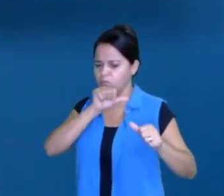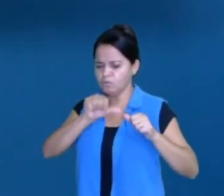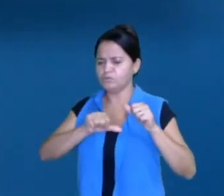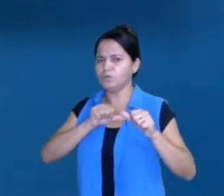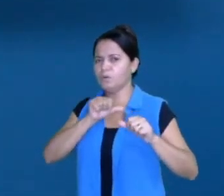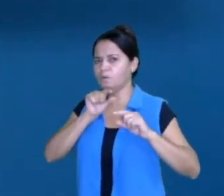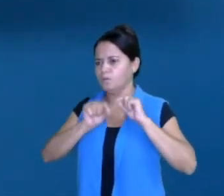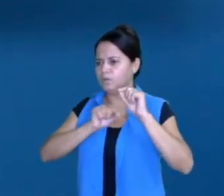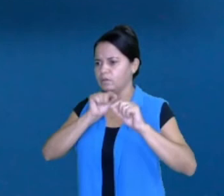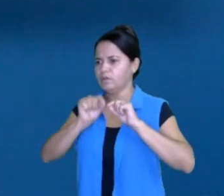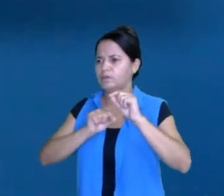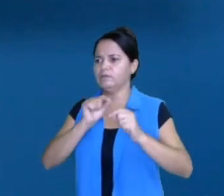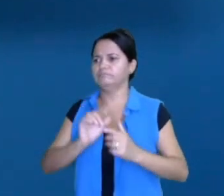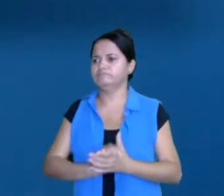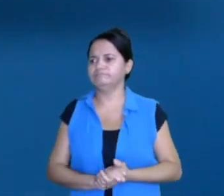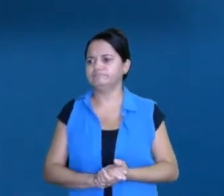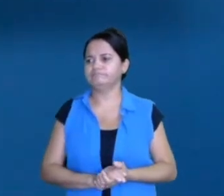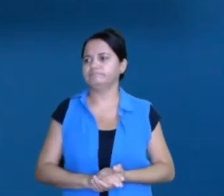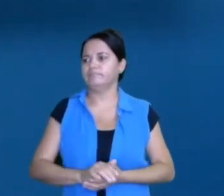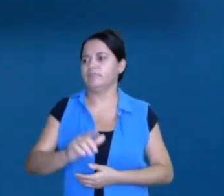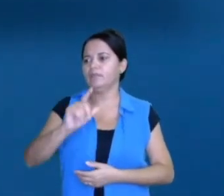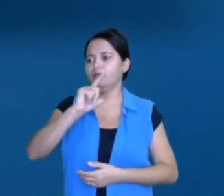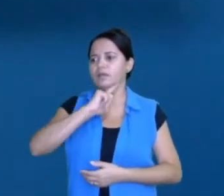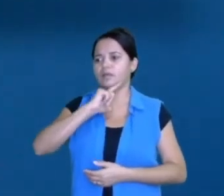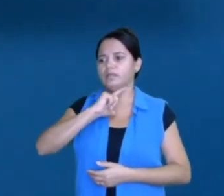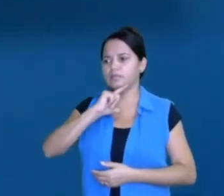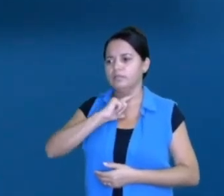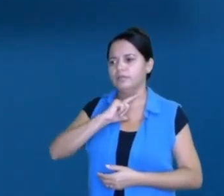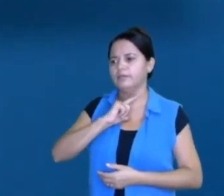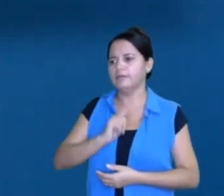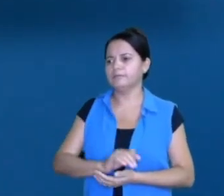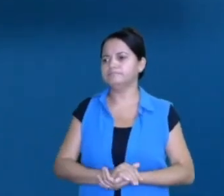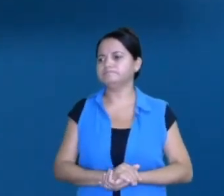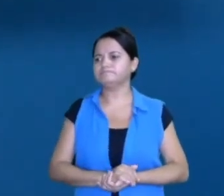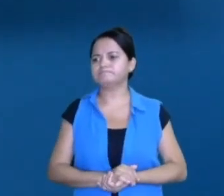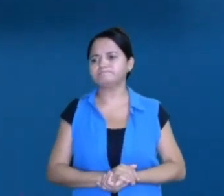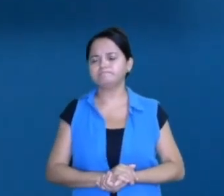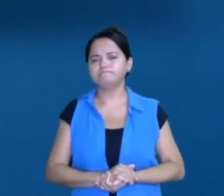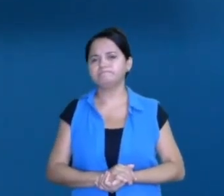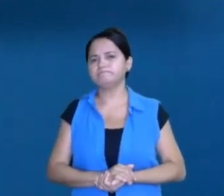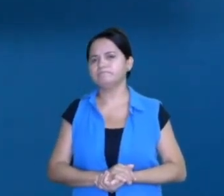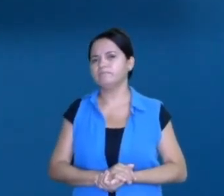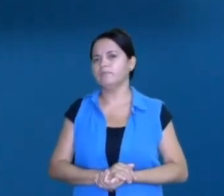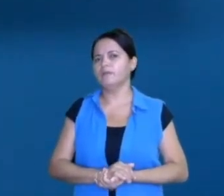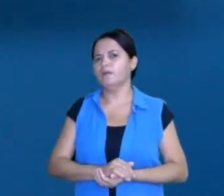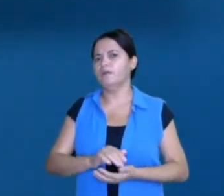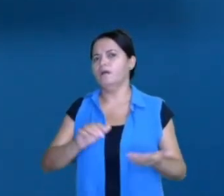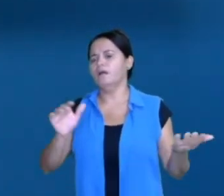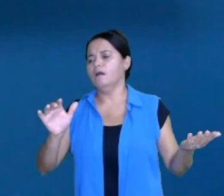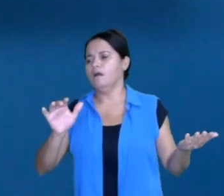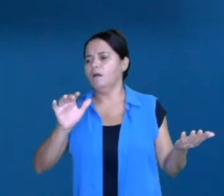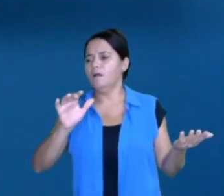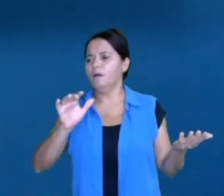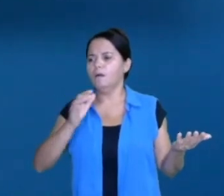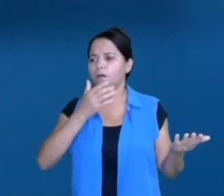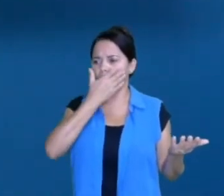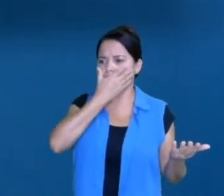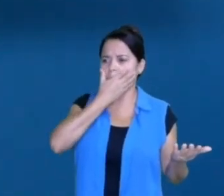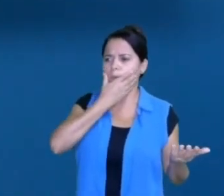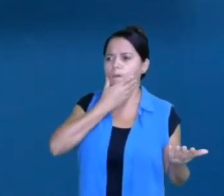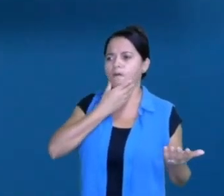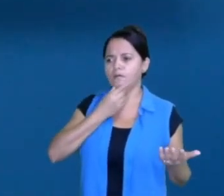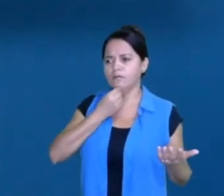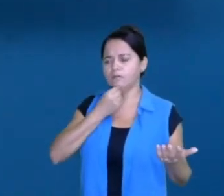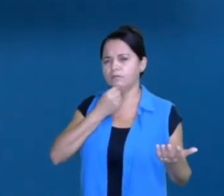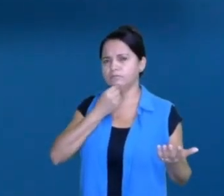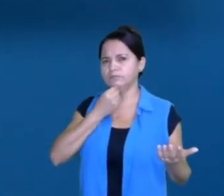Lenin, Vladimir Lenin, ele começa a tomar uma proporção maior